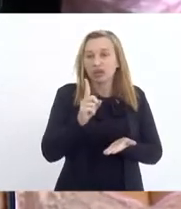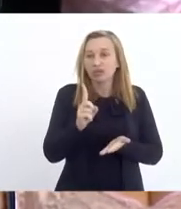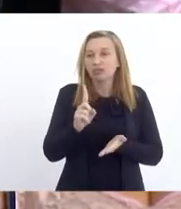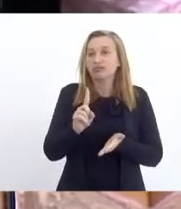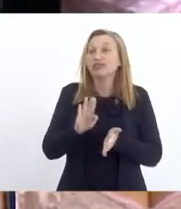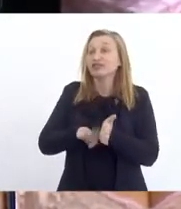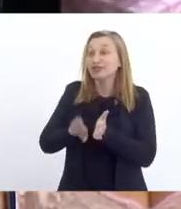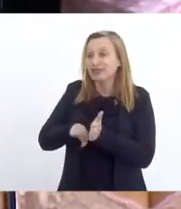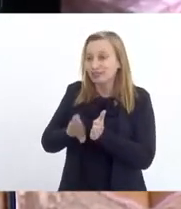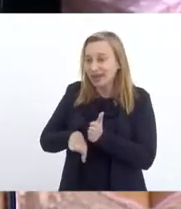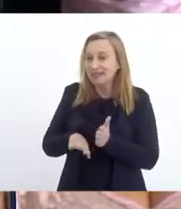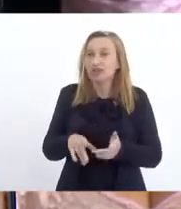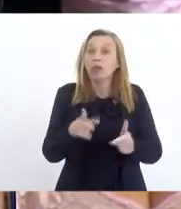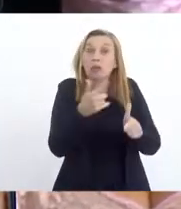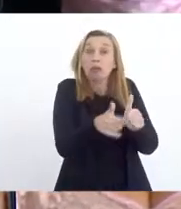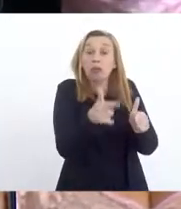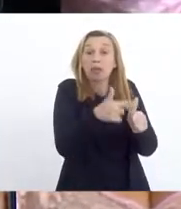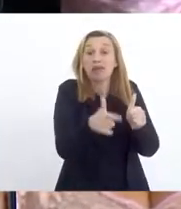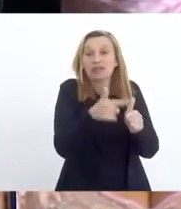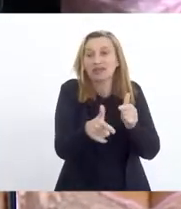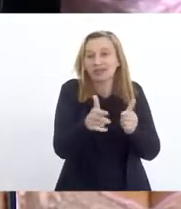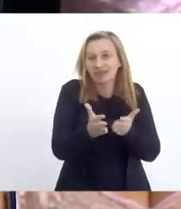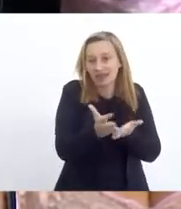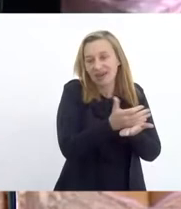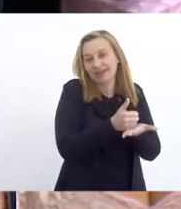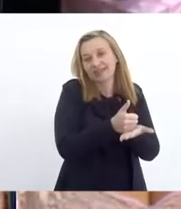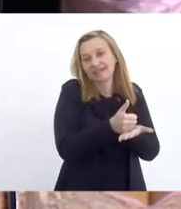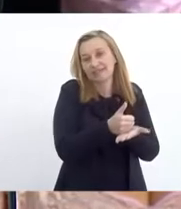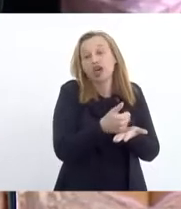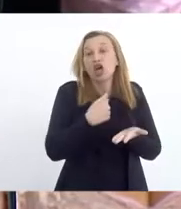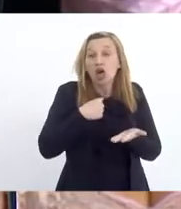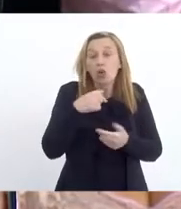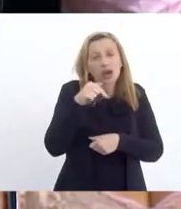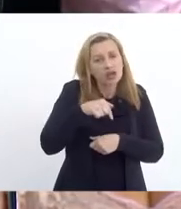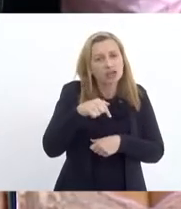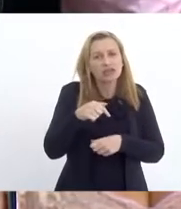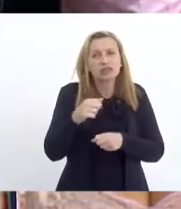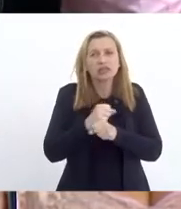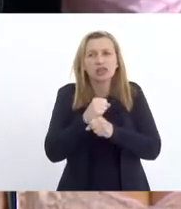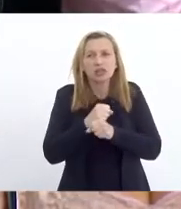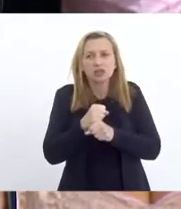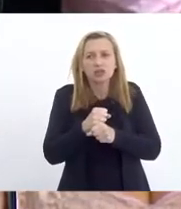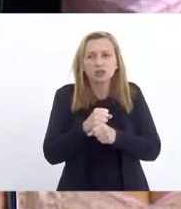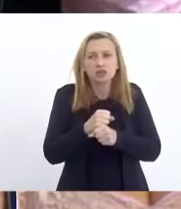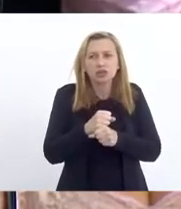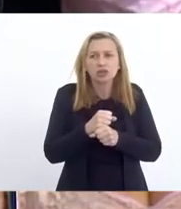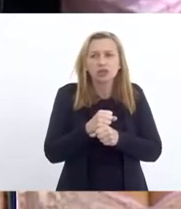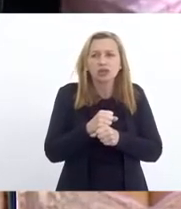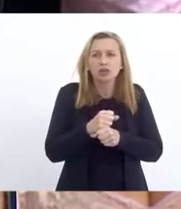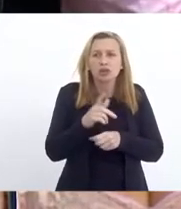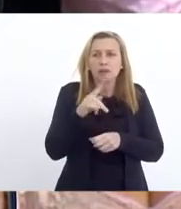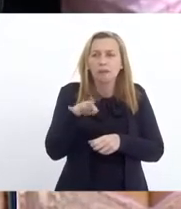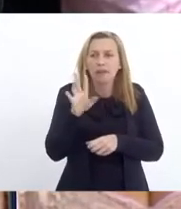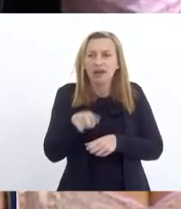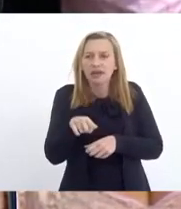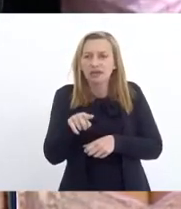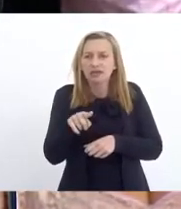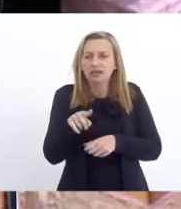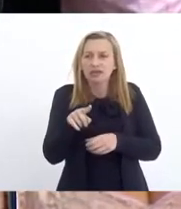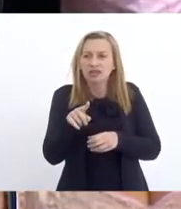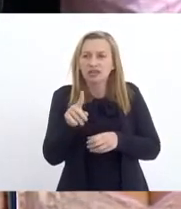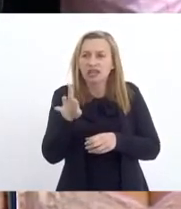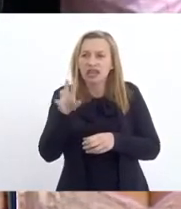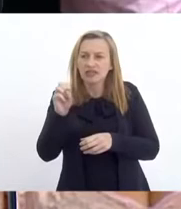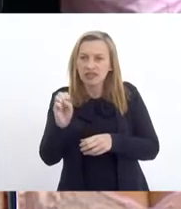despesa. Nós temos problemas de receita. Eu, aqui, nesse ano, herdei uma previsão de déficit orçamentário